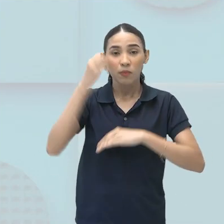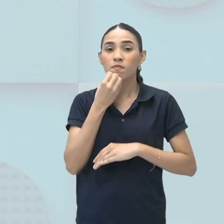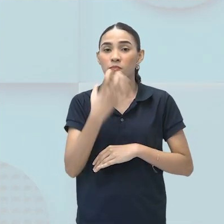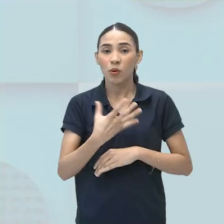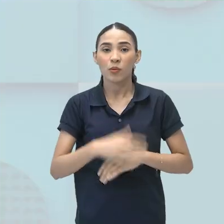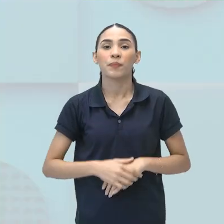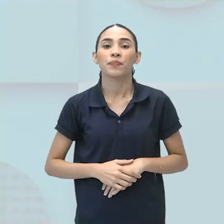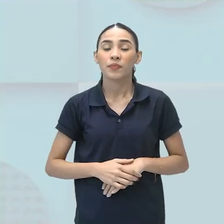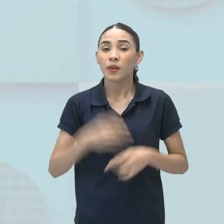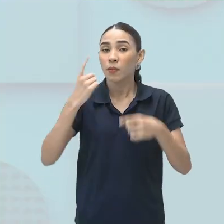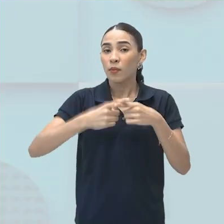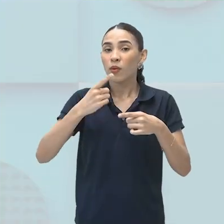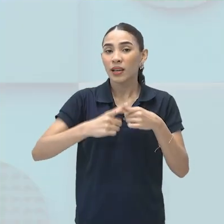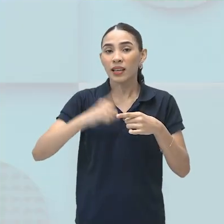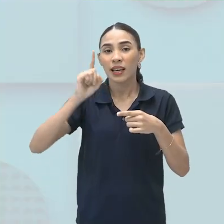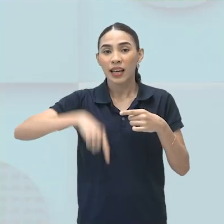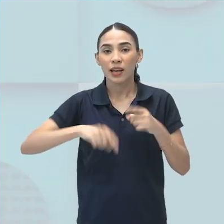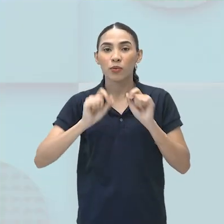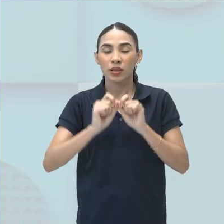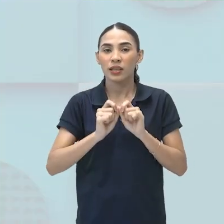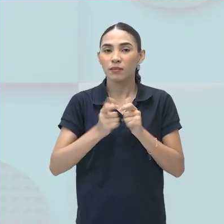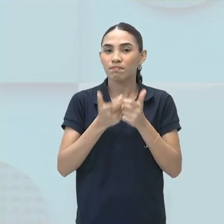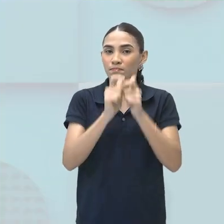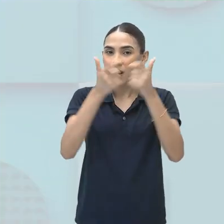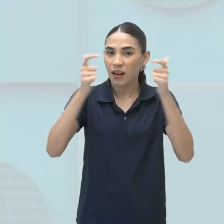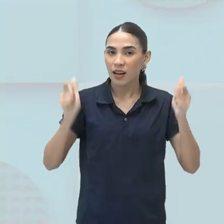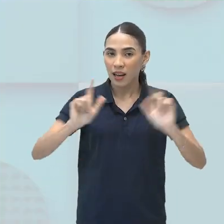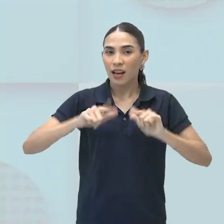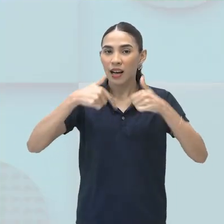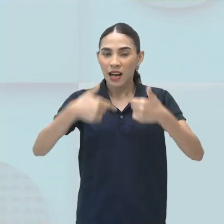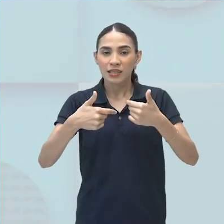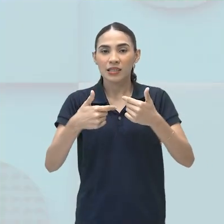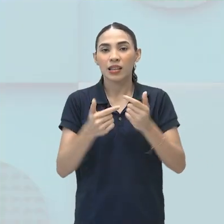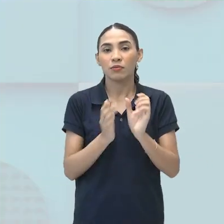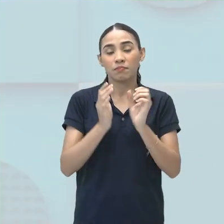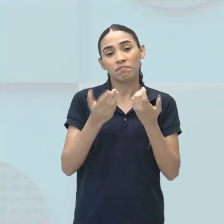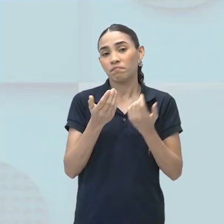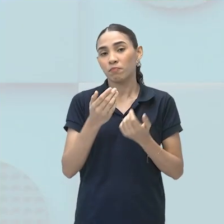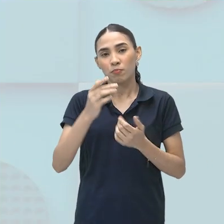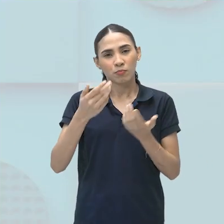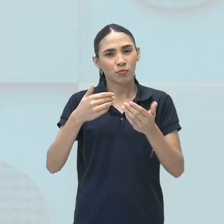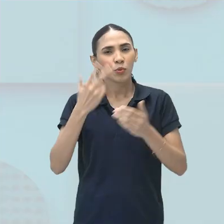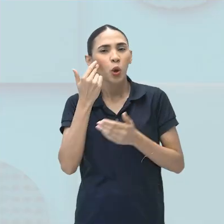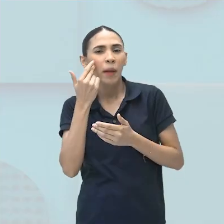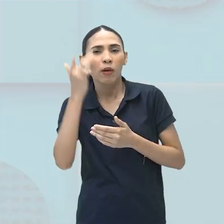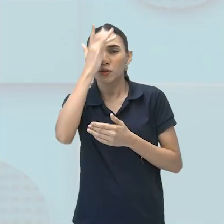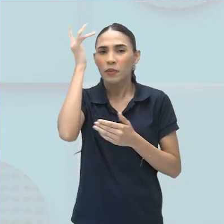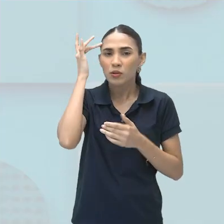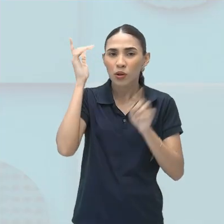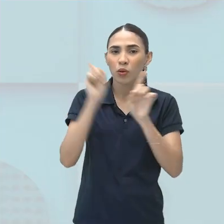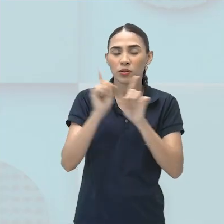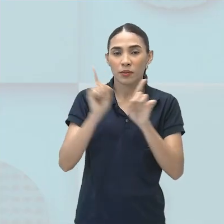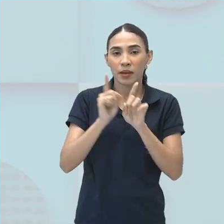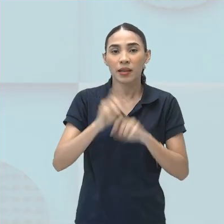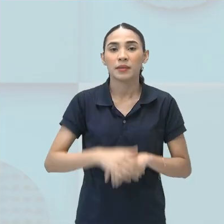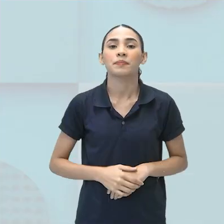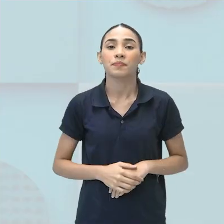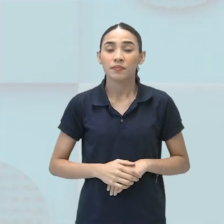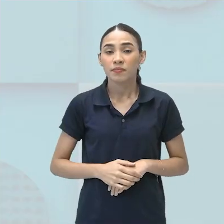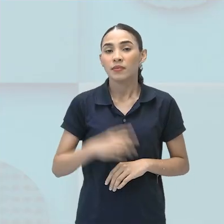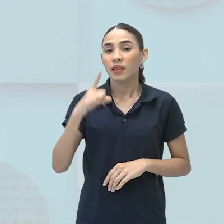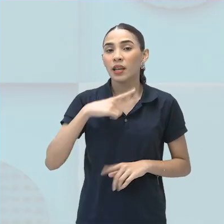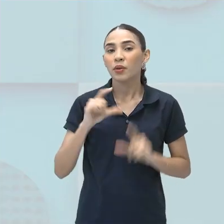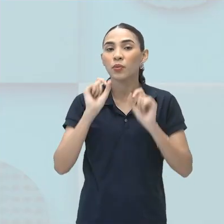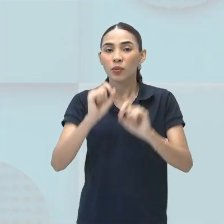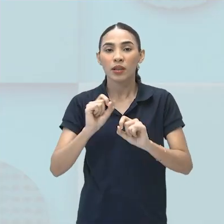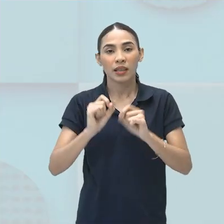pena, porque é dessa imensidão de atos anônimos, cotidianos, minúsculos e inefáveis que se